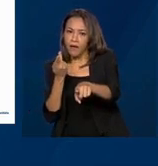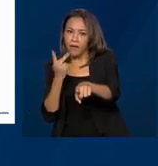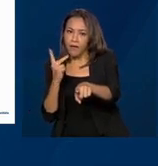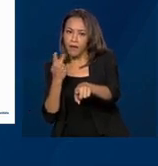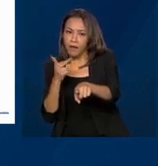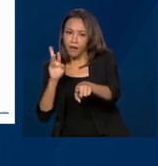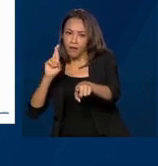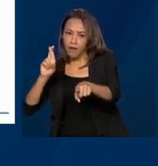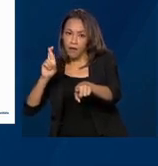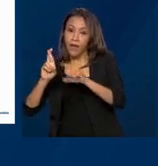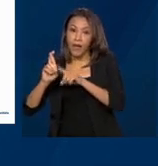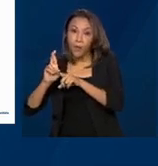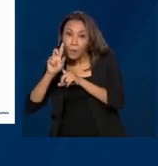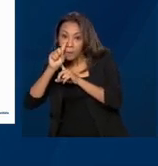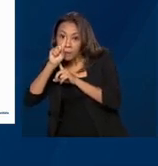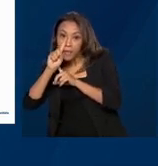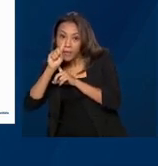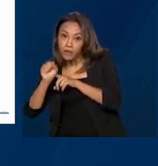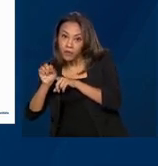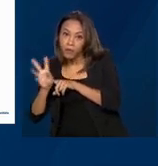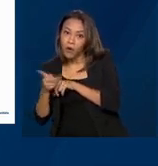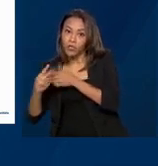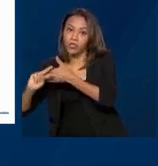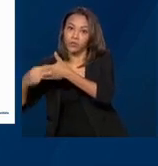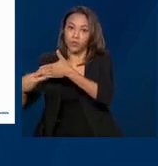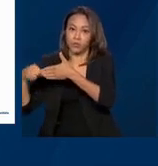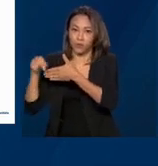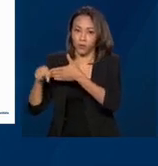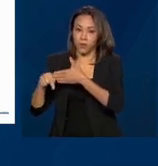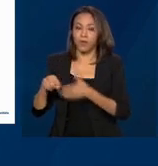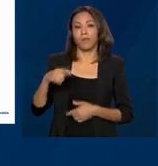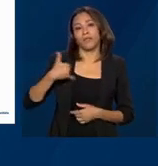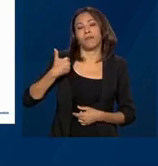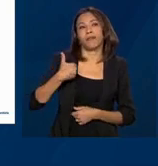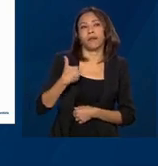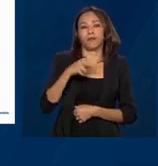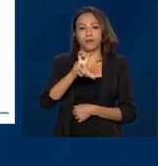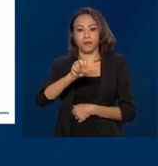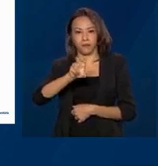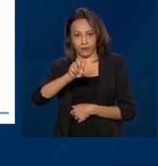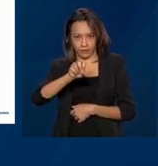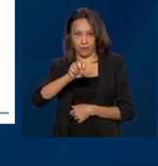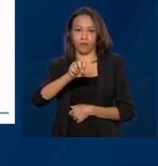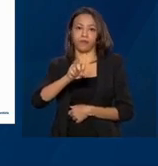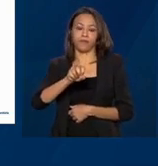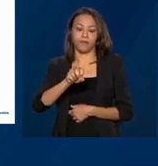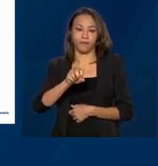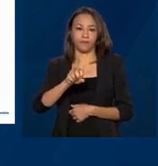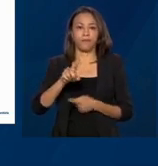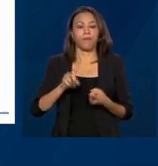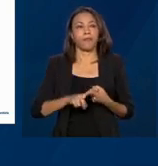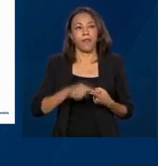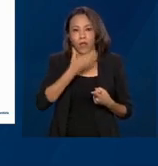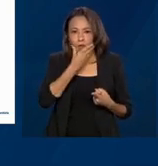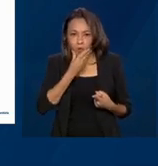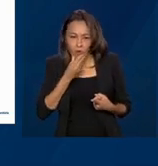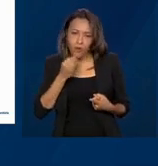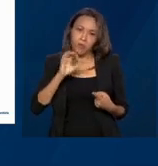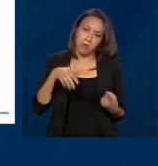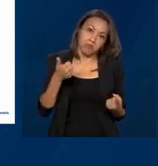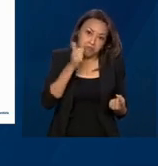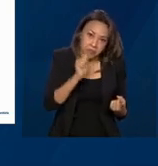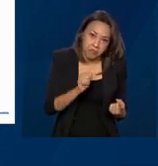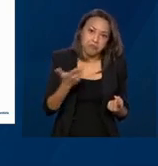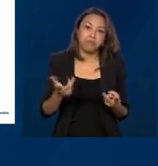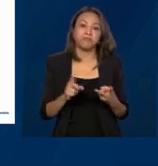está correndo. Você tem 50 anos, você é do sexo masculino, feminino,